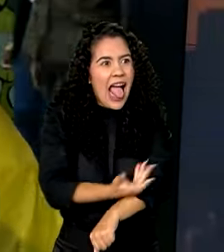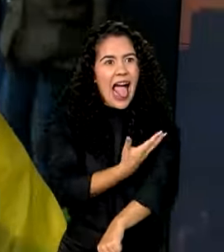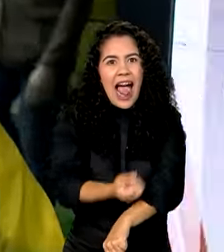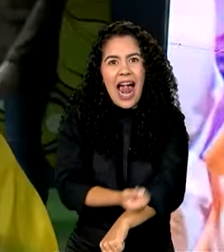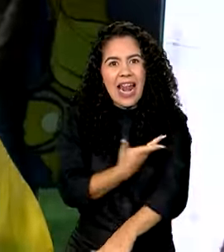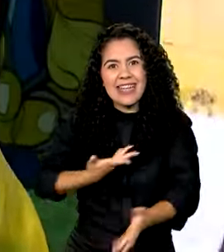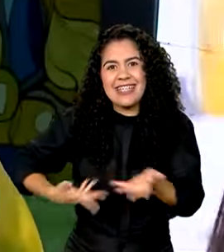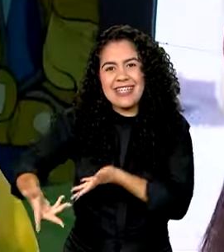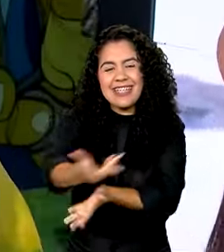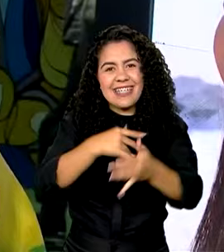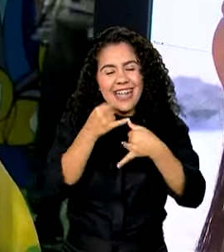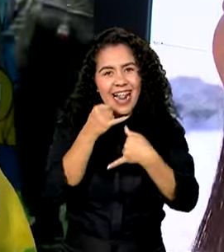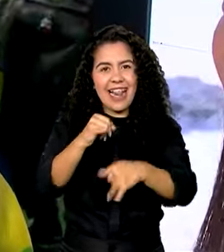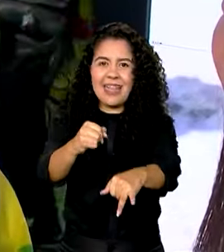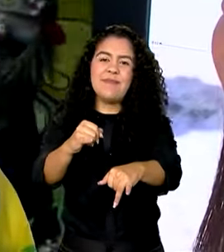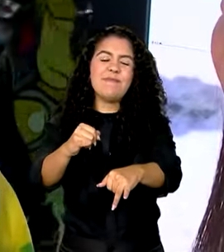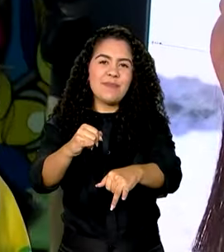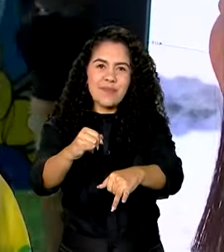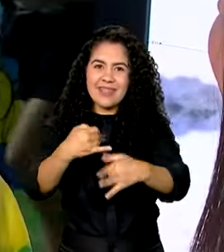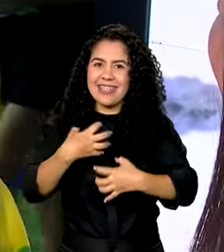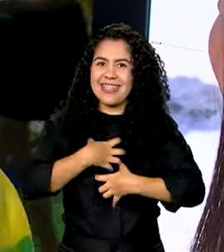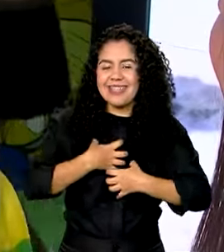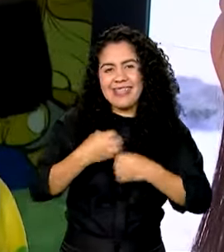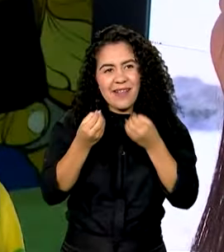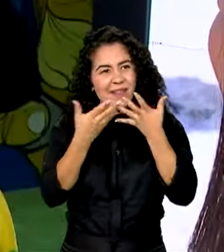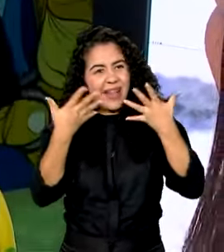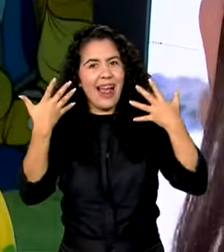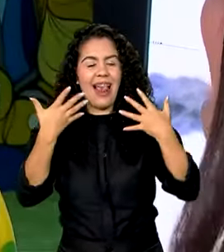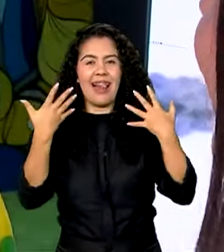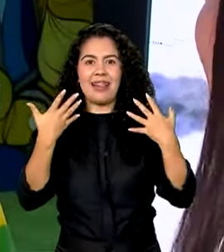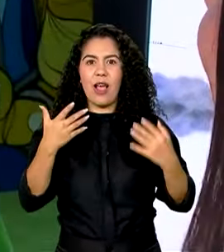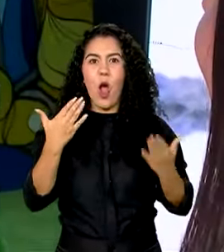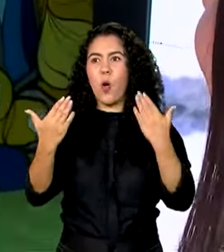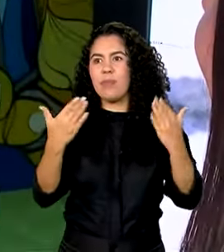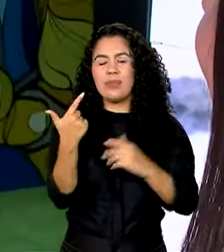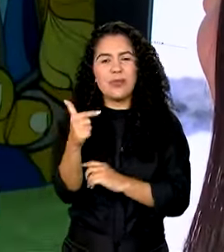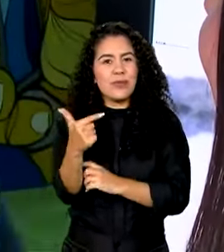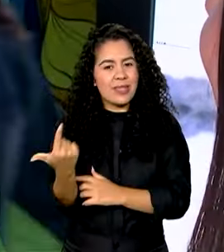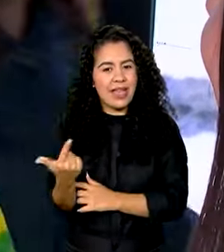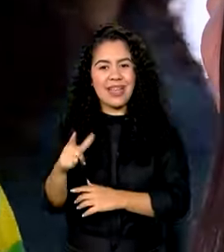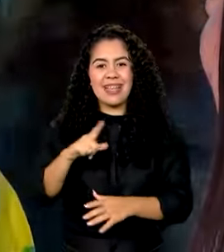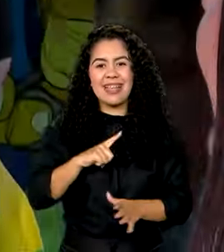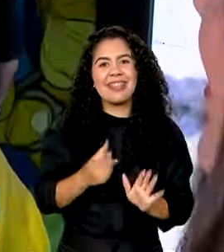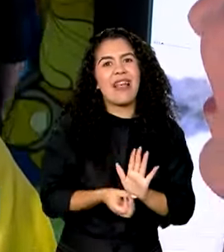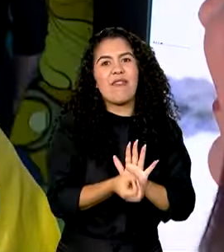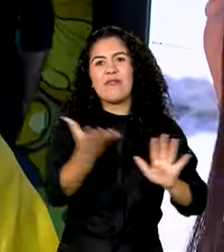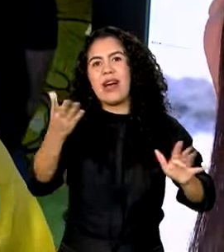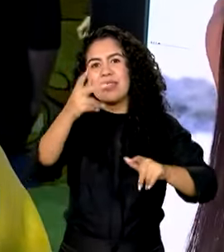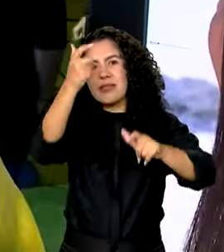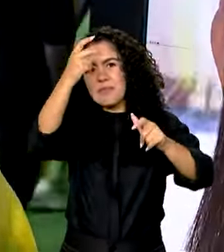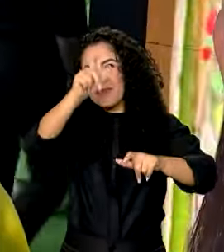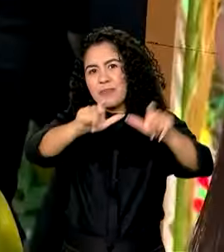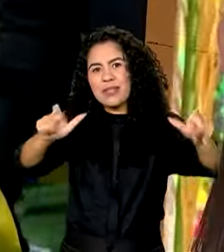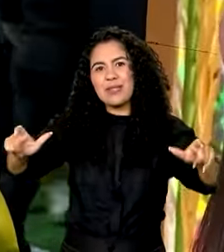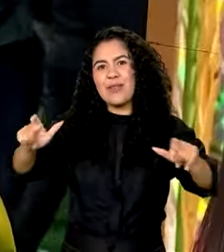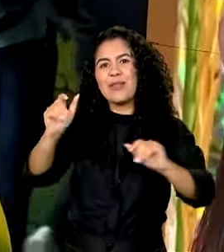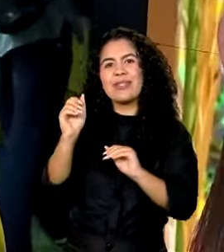E é isso, nosso alto astral, nossa alegria, isso não tem comparação. E está cheio de gringo lá fora querendo entrar.